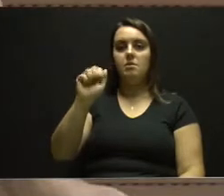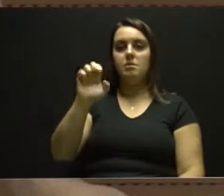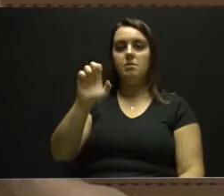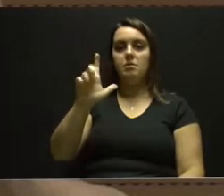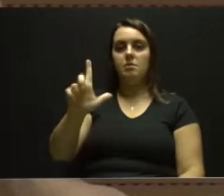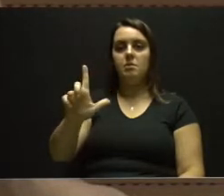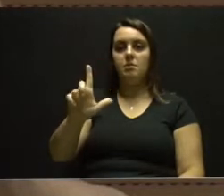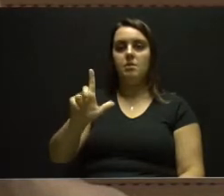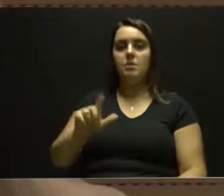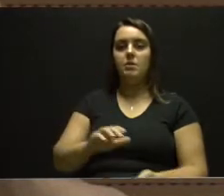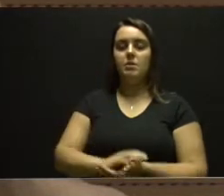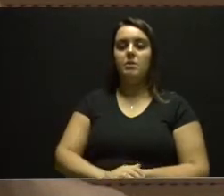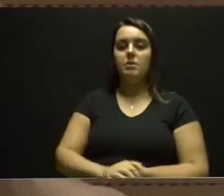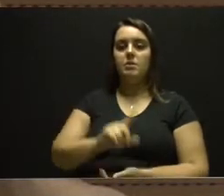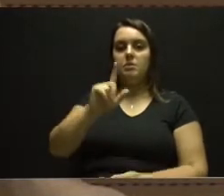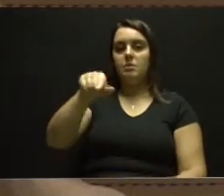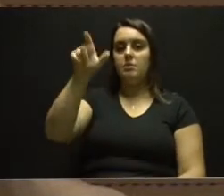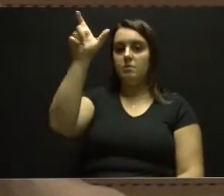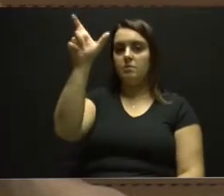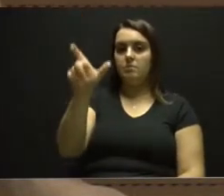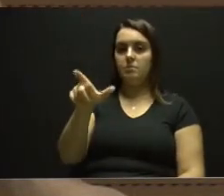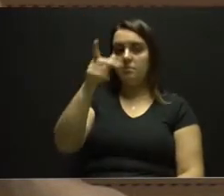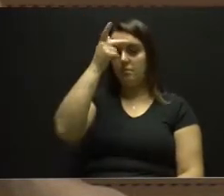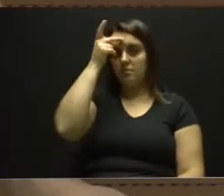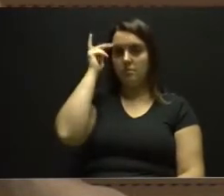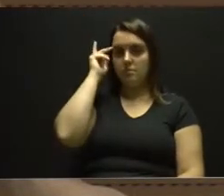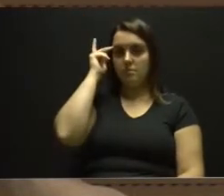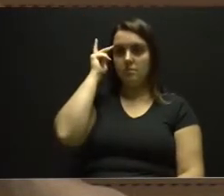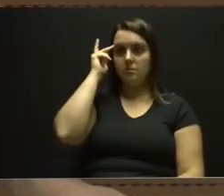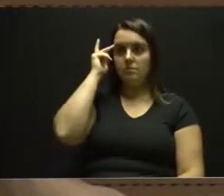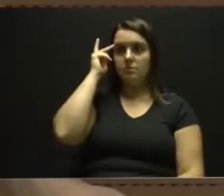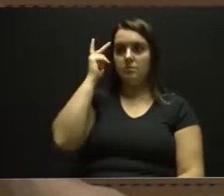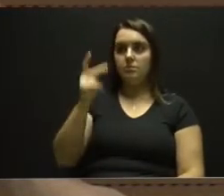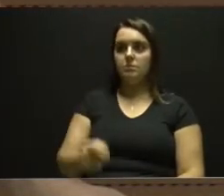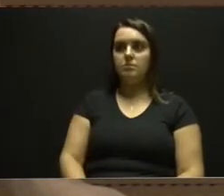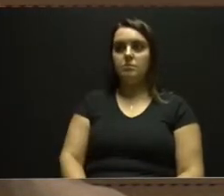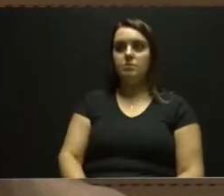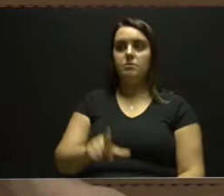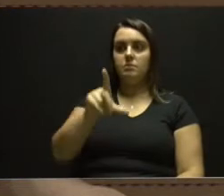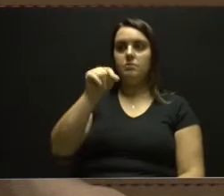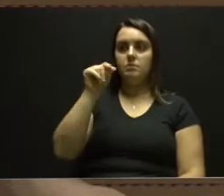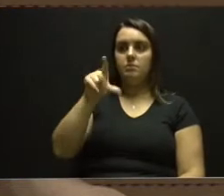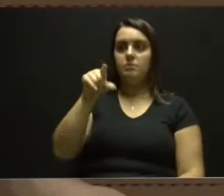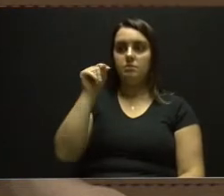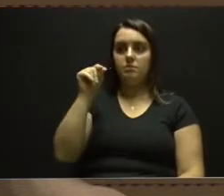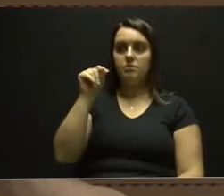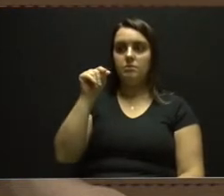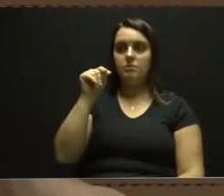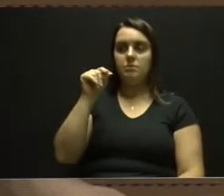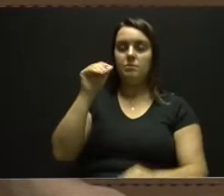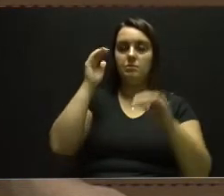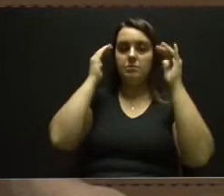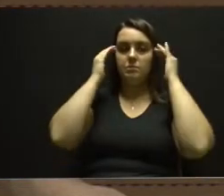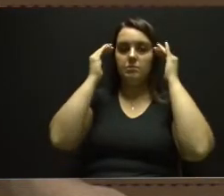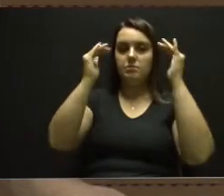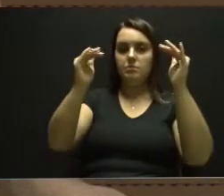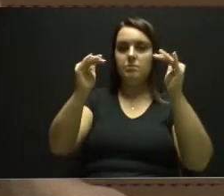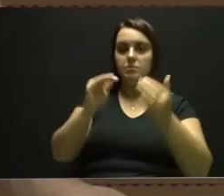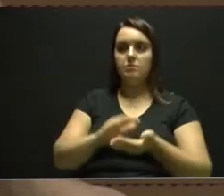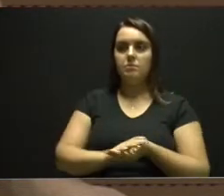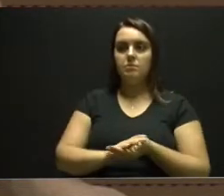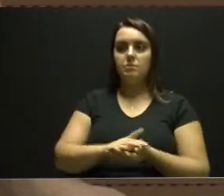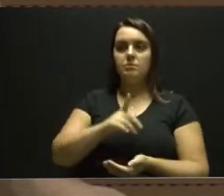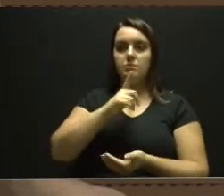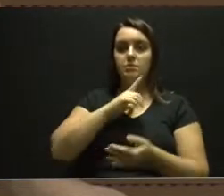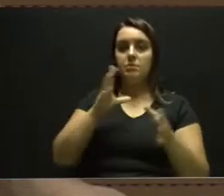ele foi a pessoa que me hoje me escolheu como uma pessoa para ser homenageada ele